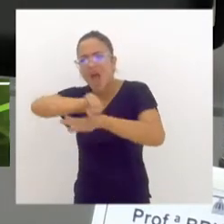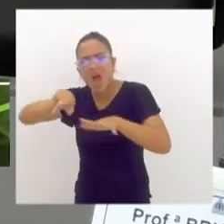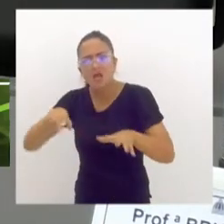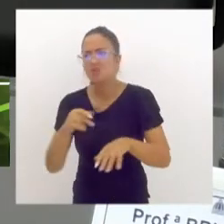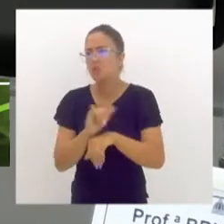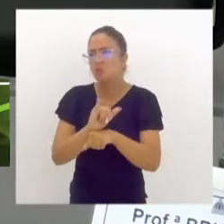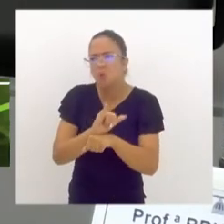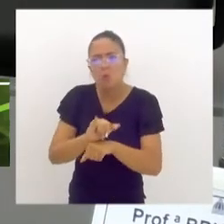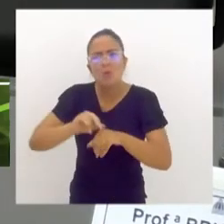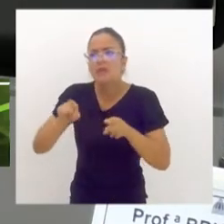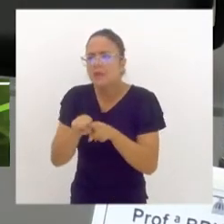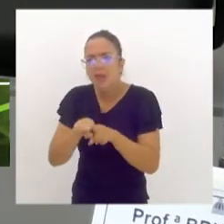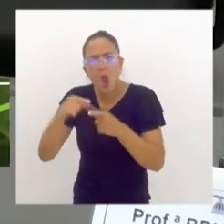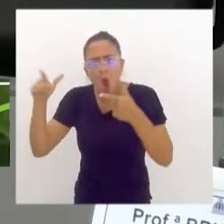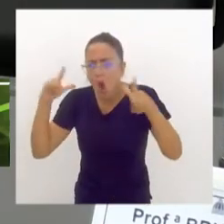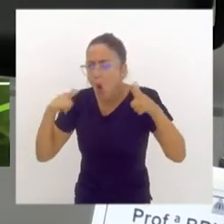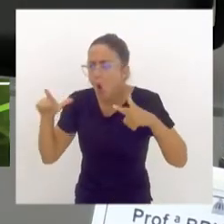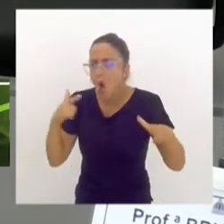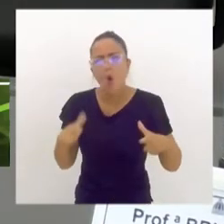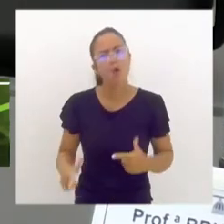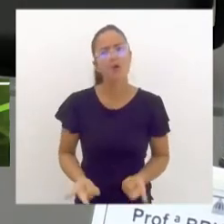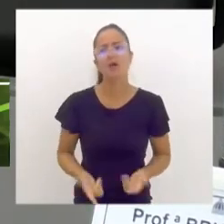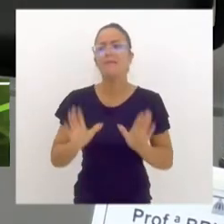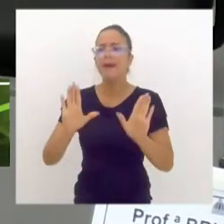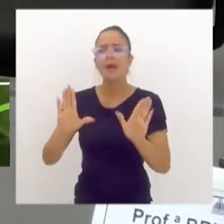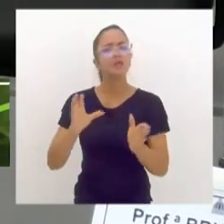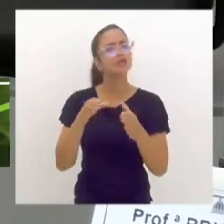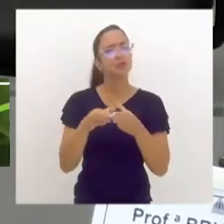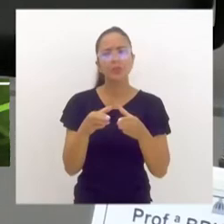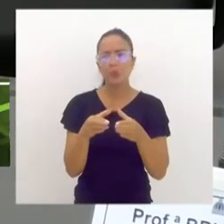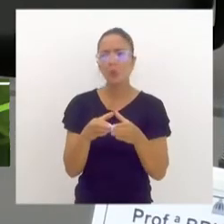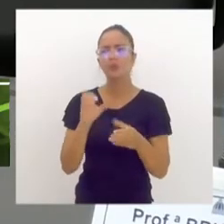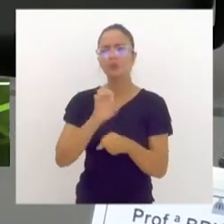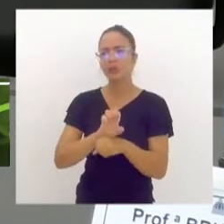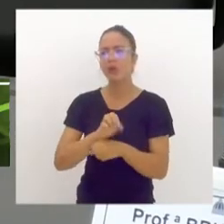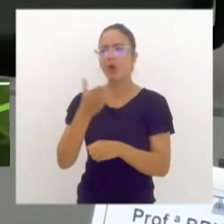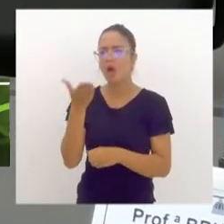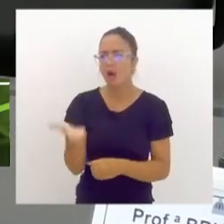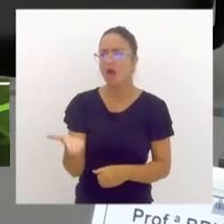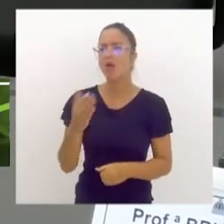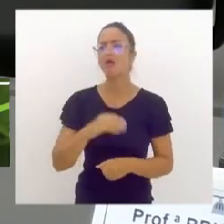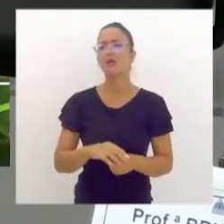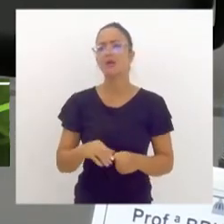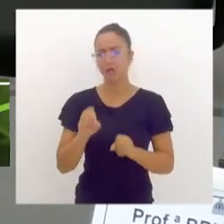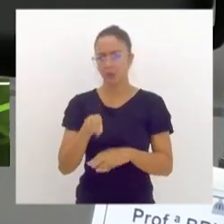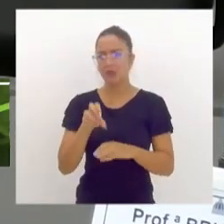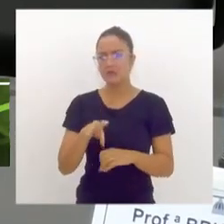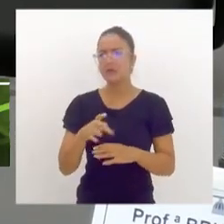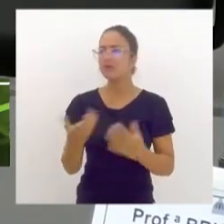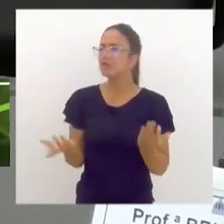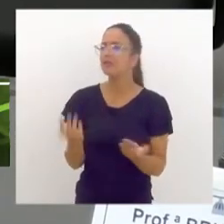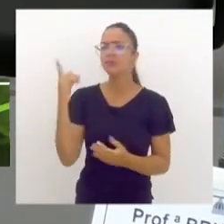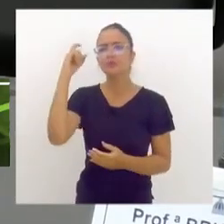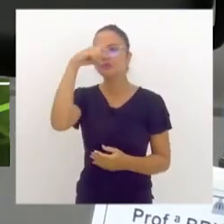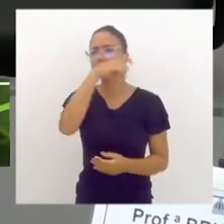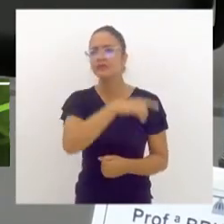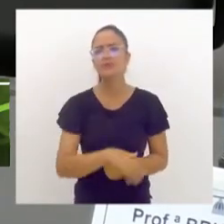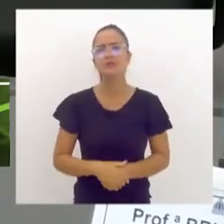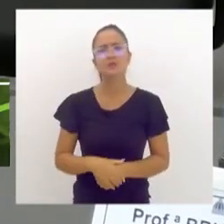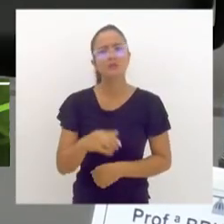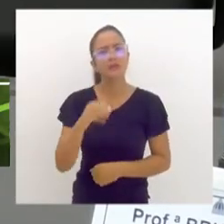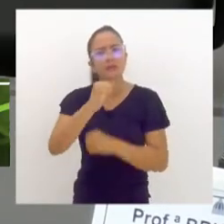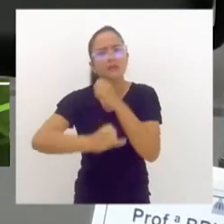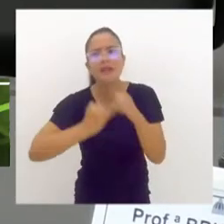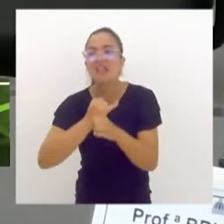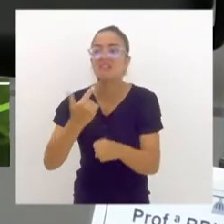né? O Conselho Estadual não conseguiu fazer isso. Não conseguiu fazer isso porque, até o momento da mudança, não tinha internet